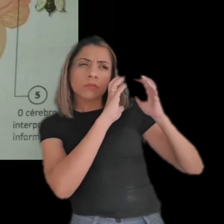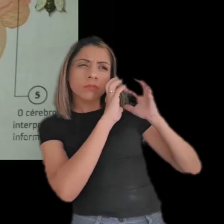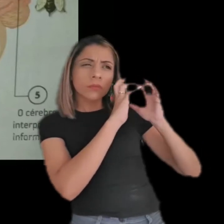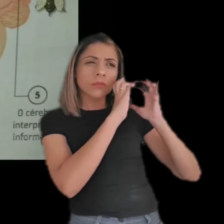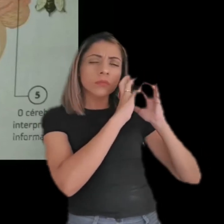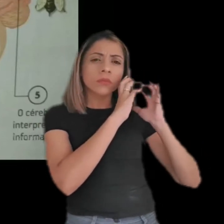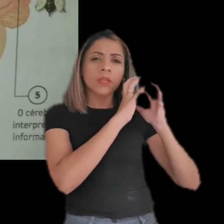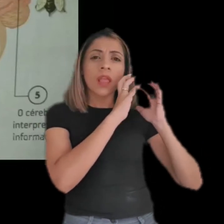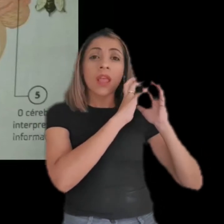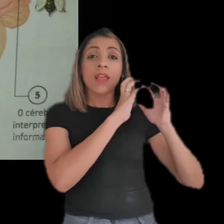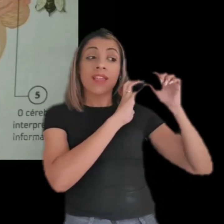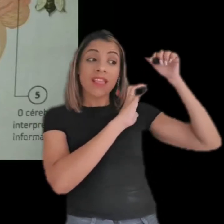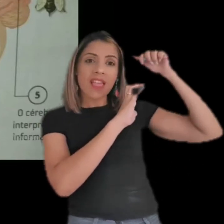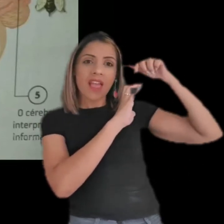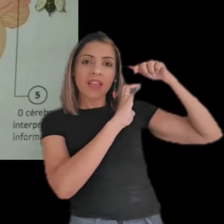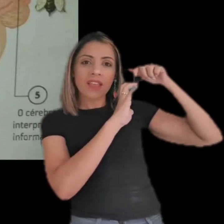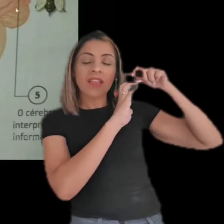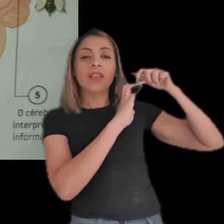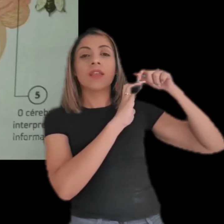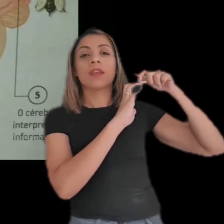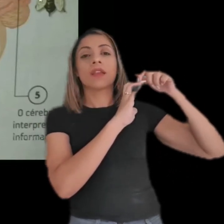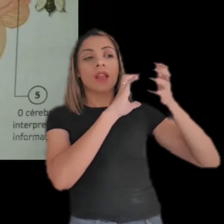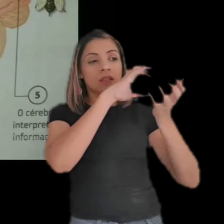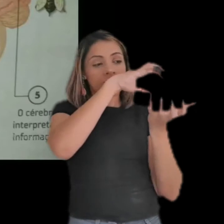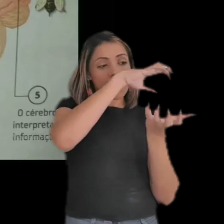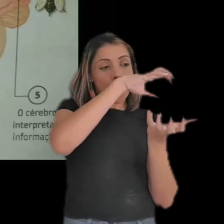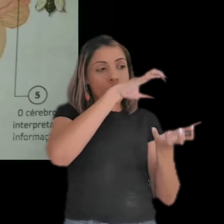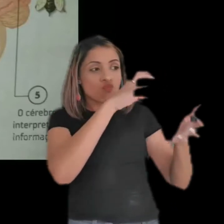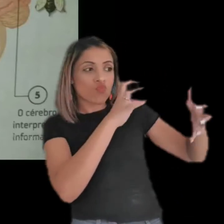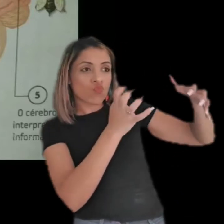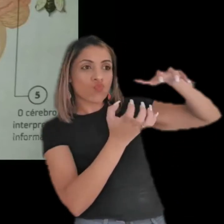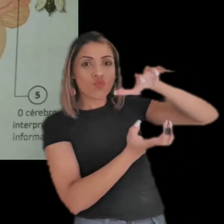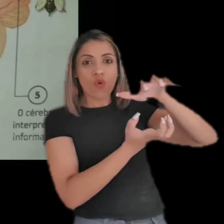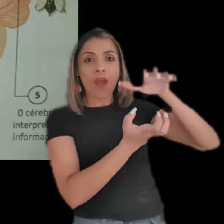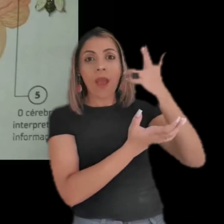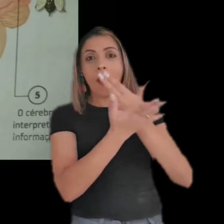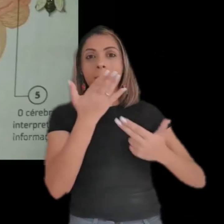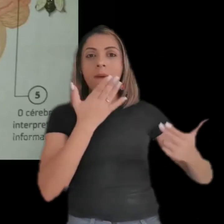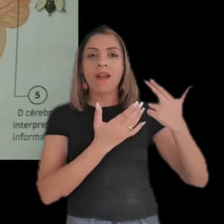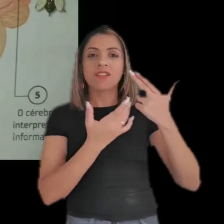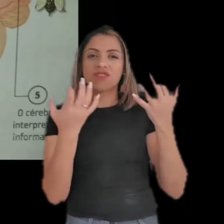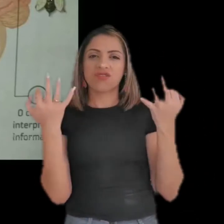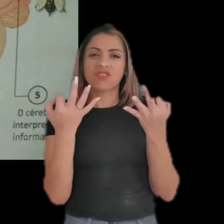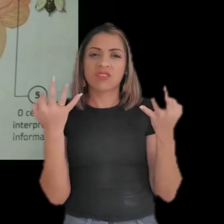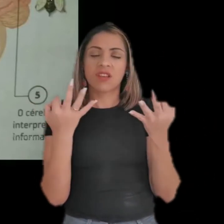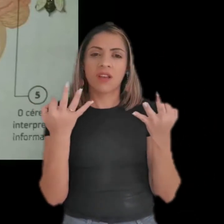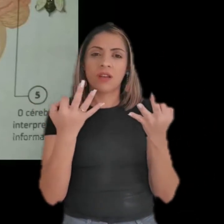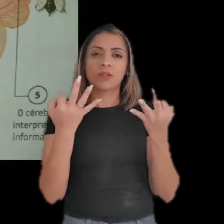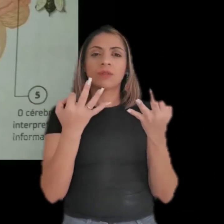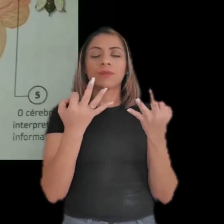essas informações, e aqui vai acontecer, então, o cérebro desinverte essa imagem, né, coloca ela na posição